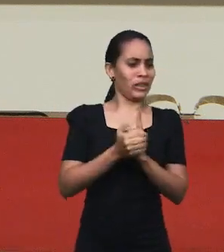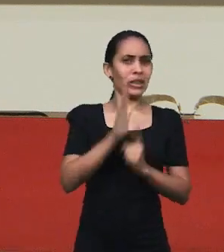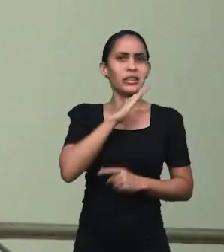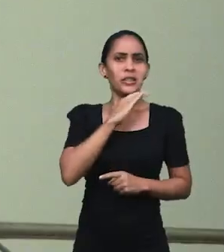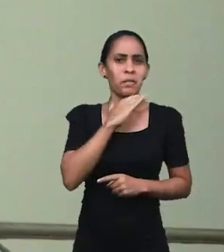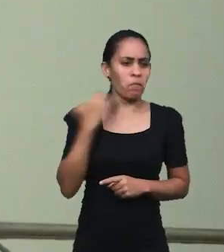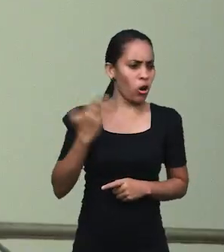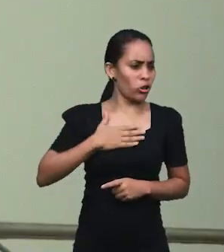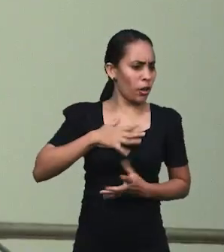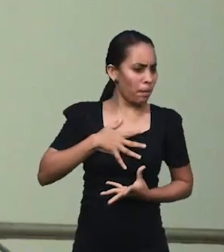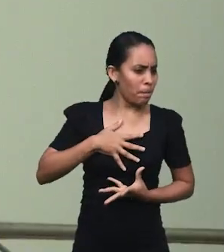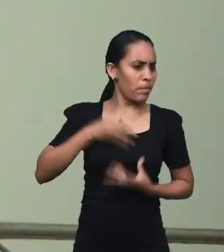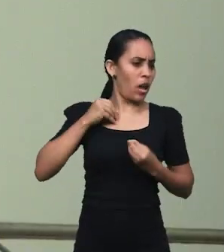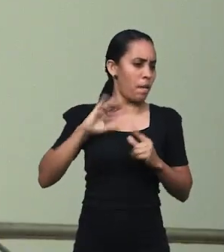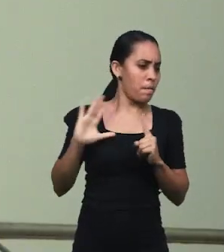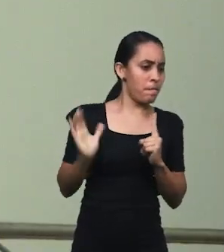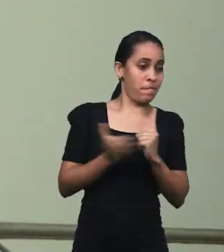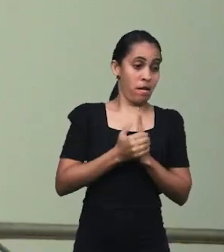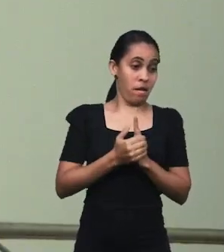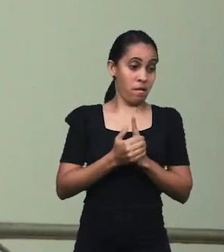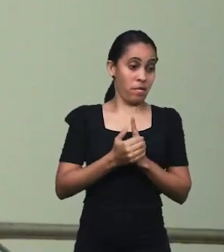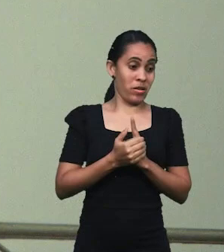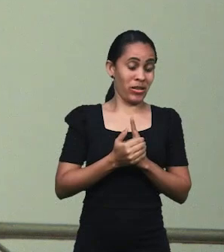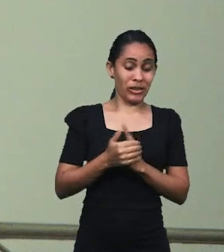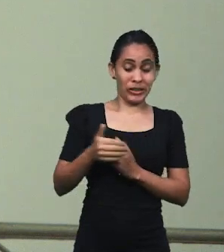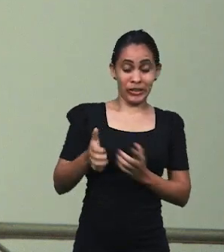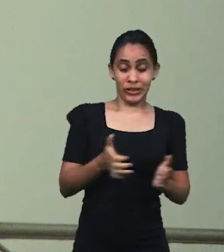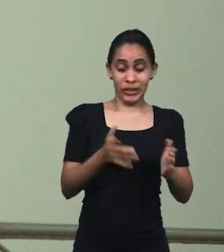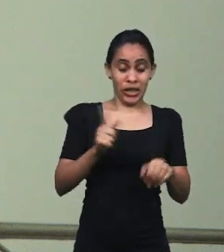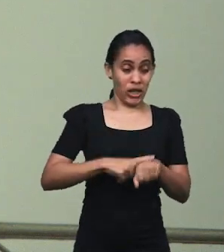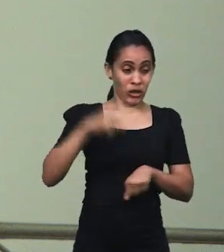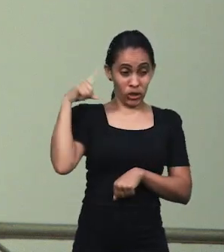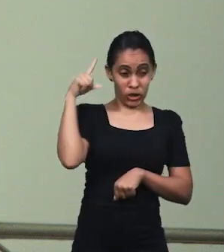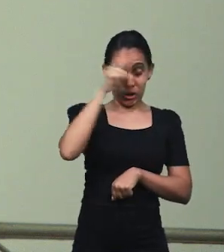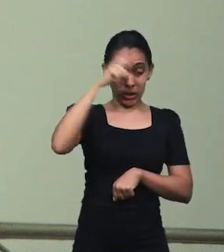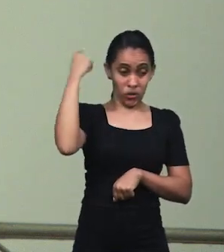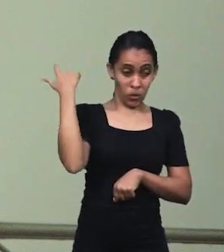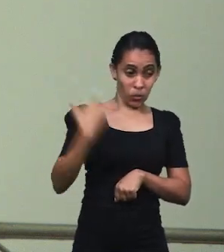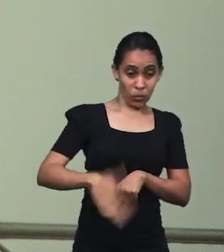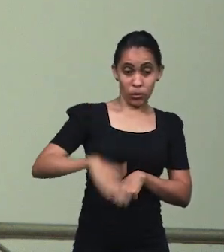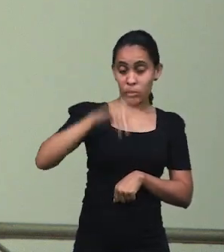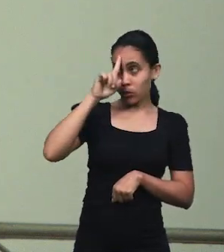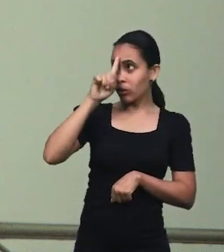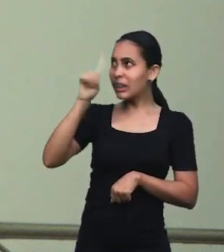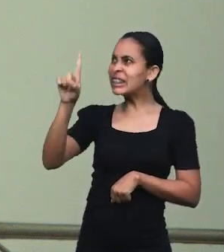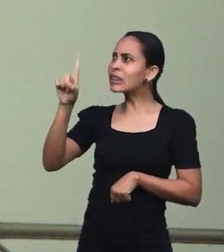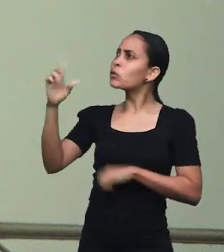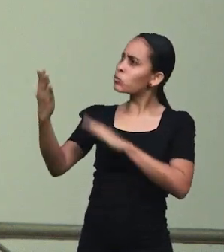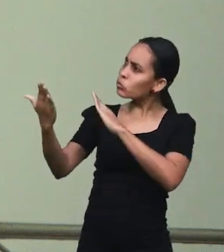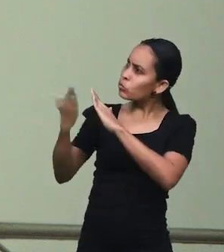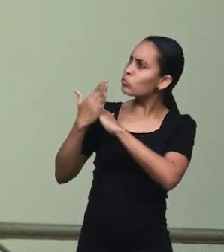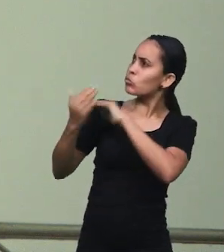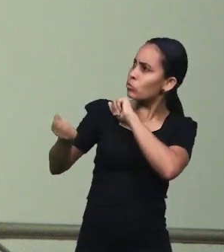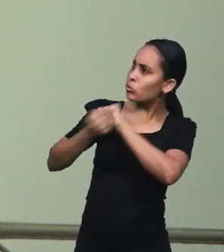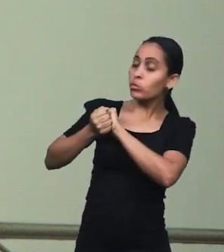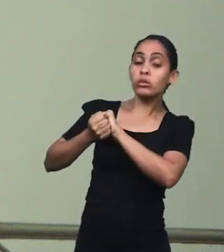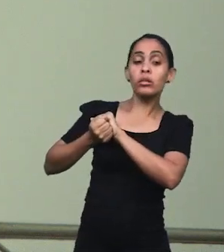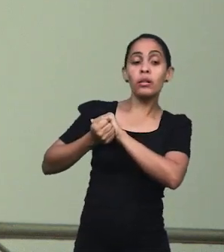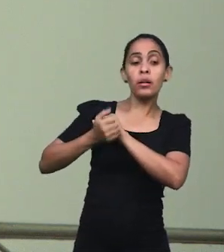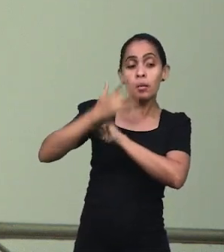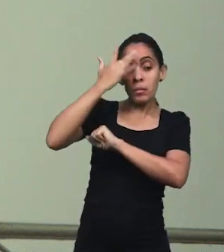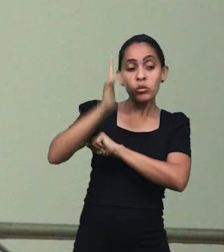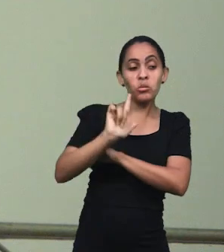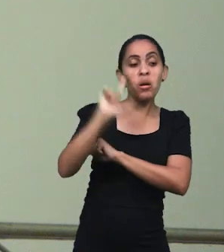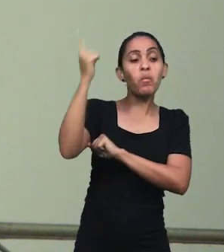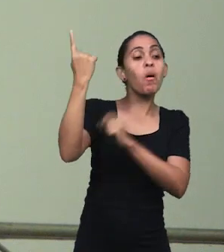se Deus é por nós, quem será contra nós? Então, vamos cantar, e cada soldado sinta-se à vontade